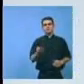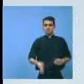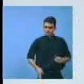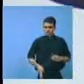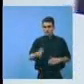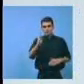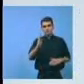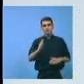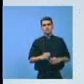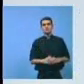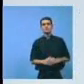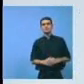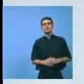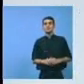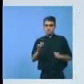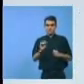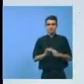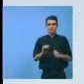para fazer o serviço,